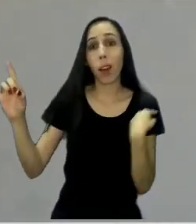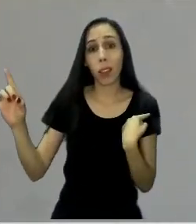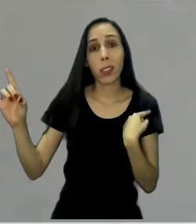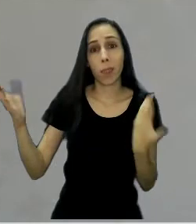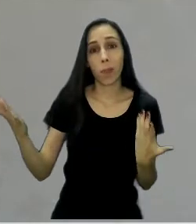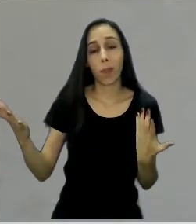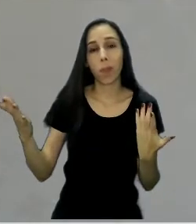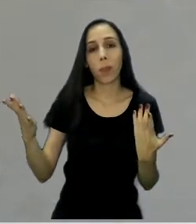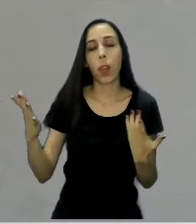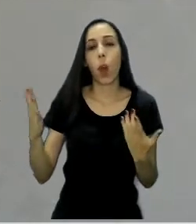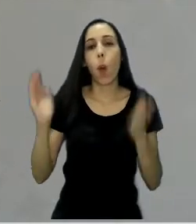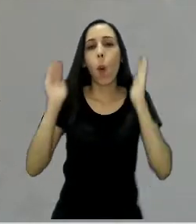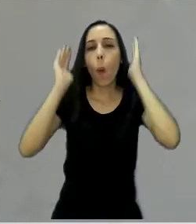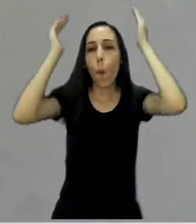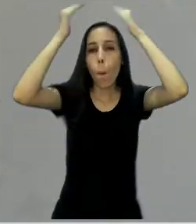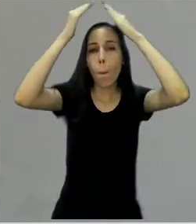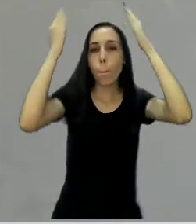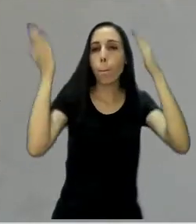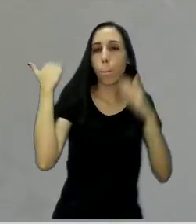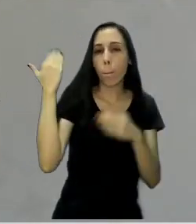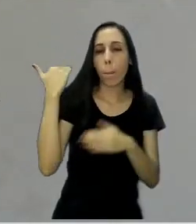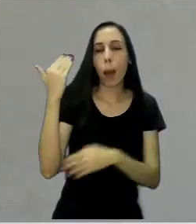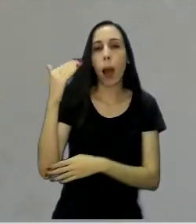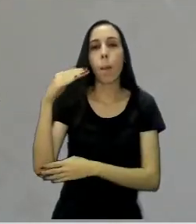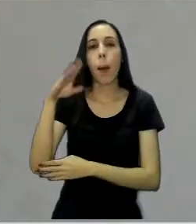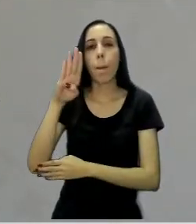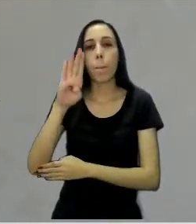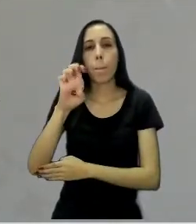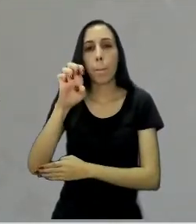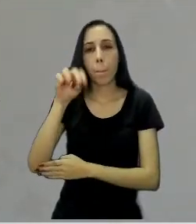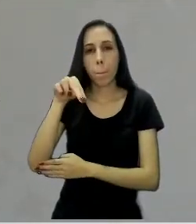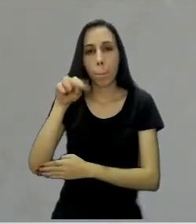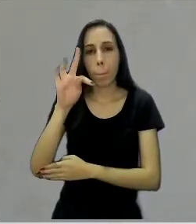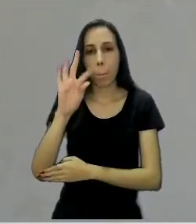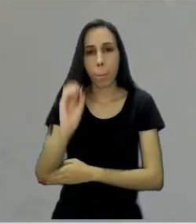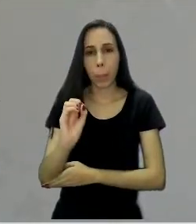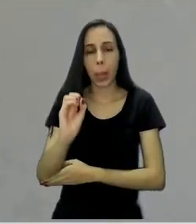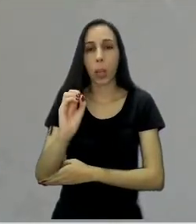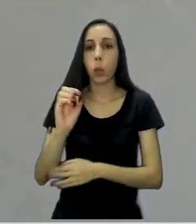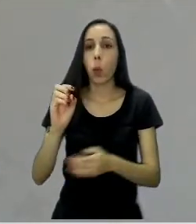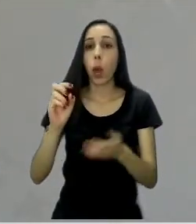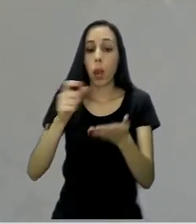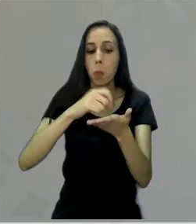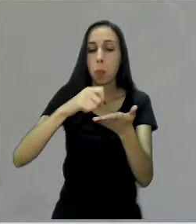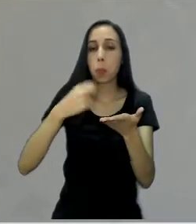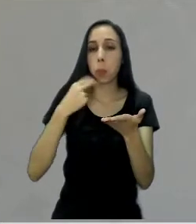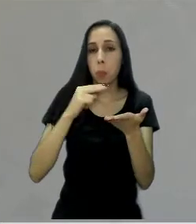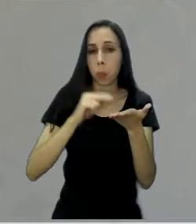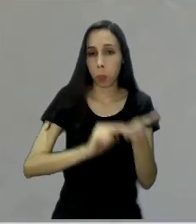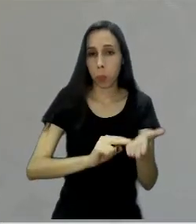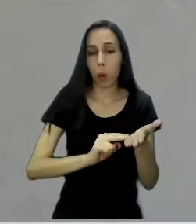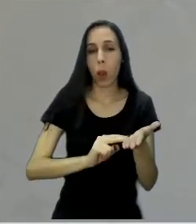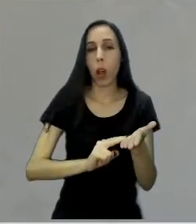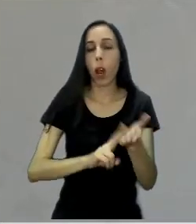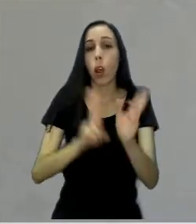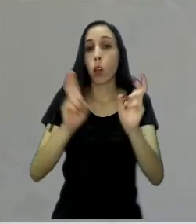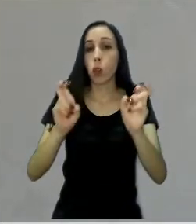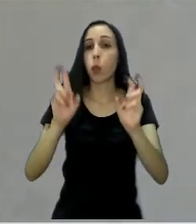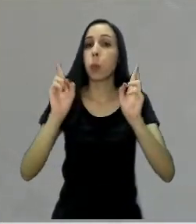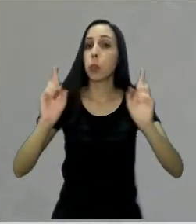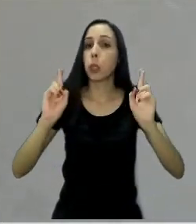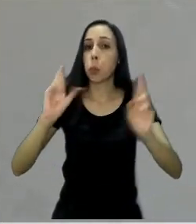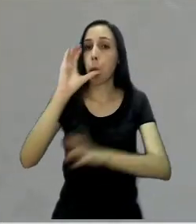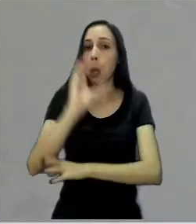espera. Bento XVI, o nosso Papa Emérito, ele escreveu uma carta encíclica, Spes Salvi, sobre a